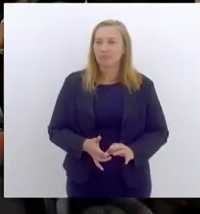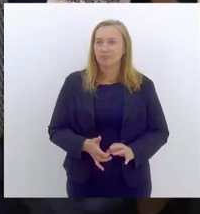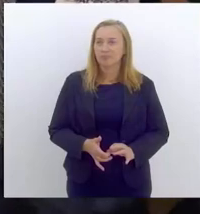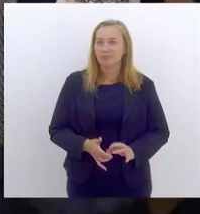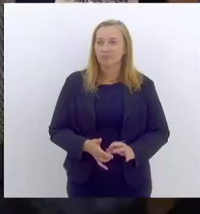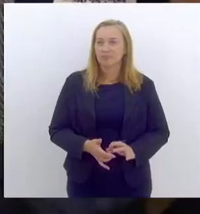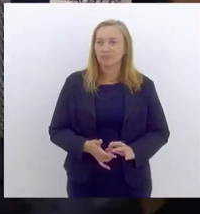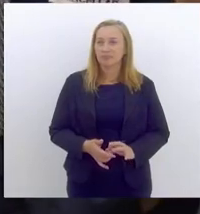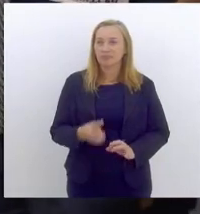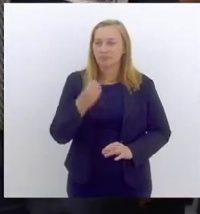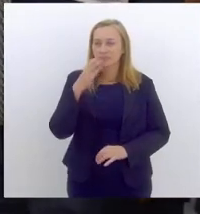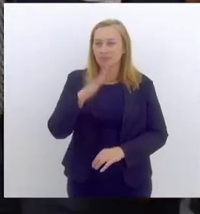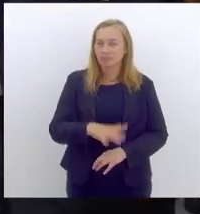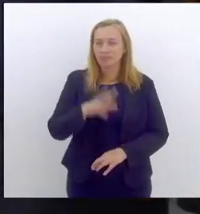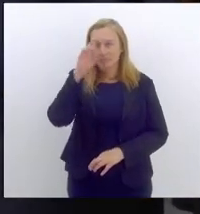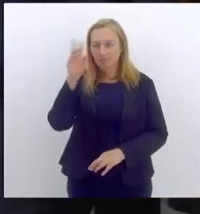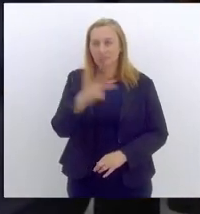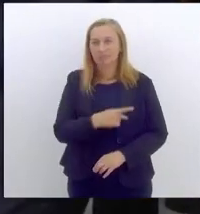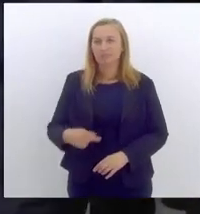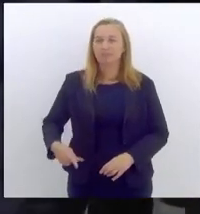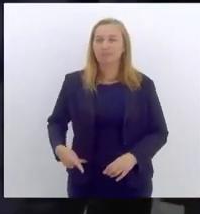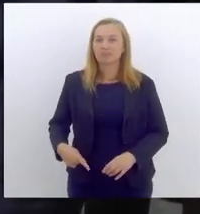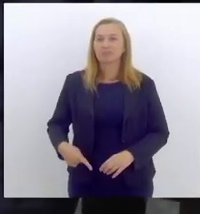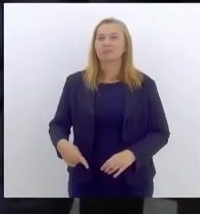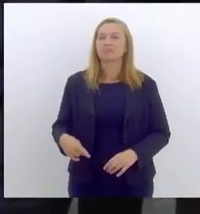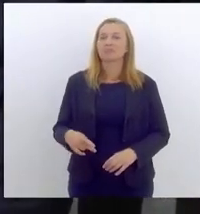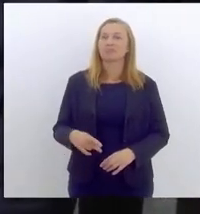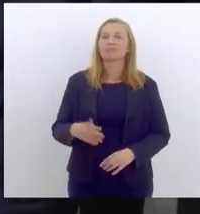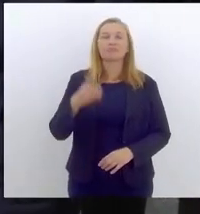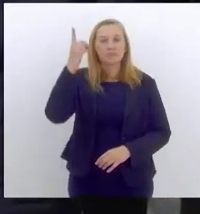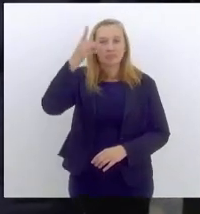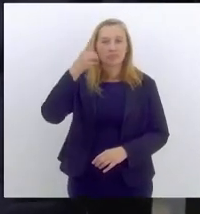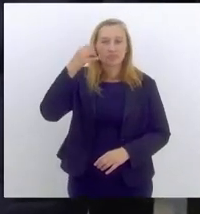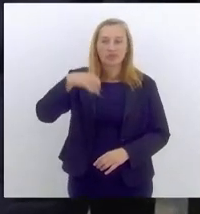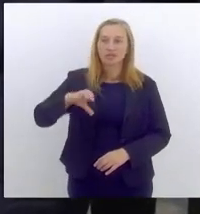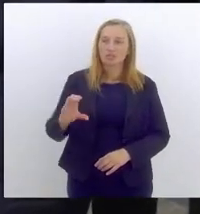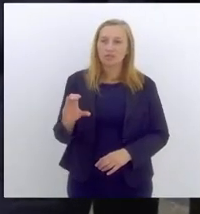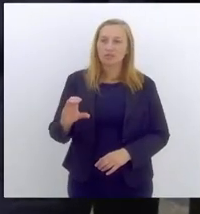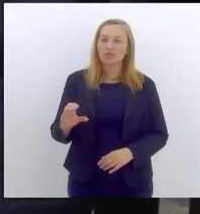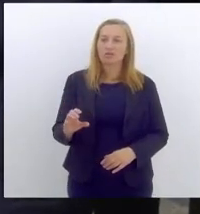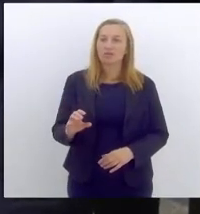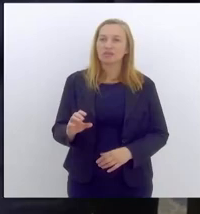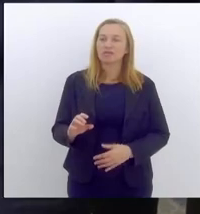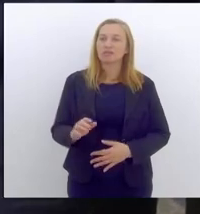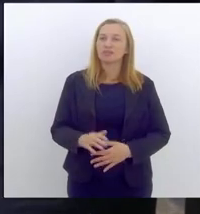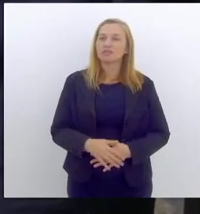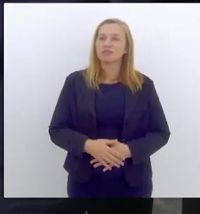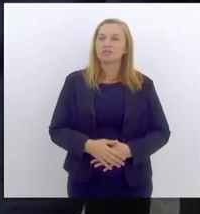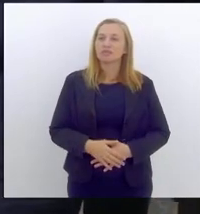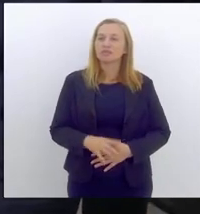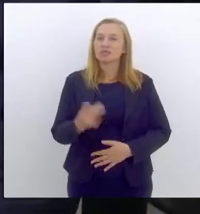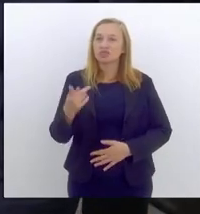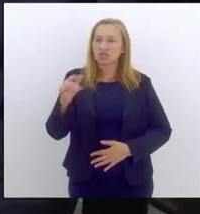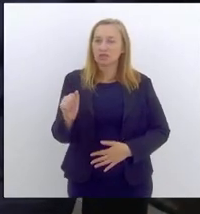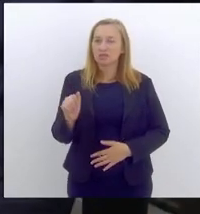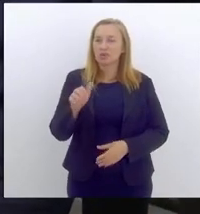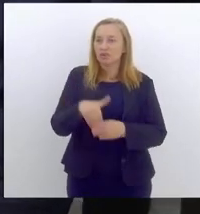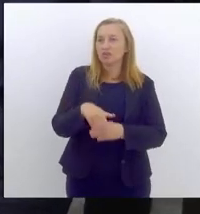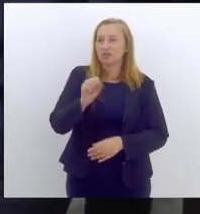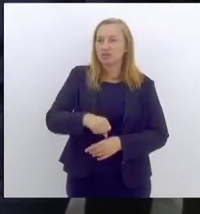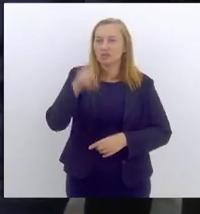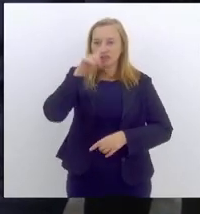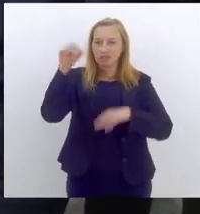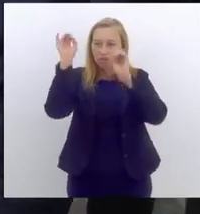Boa tarde, senhor presidente dessa sessão, deputado Carlos Mink. Boa tarde. Para esta chapa do senhor Bacelar, voto sim. Que Deus abençoe